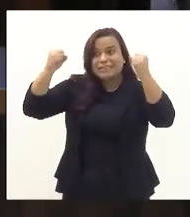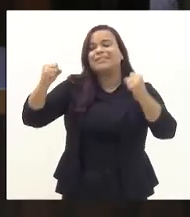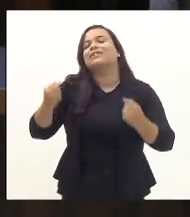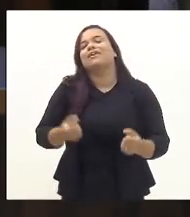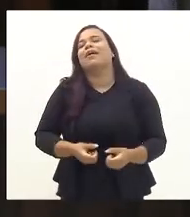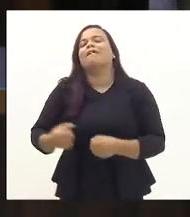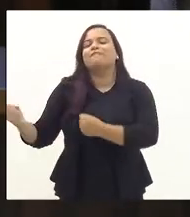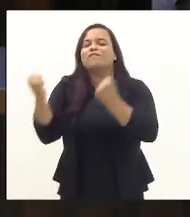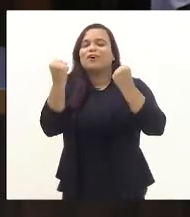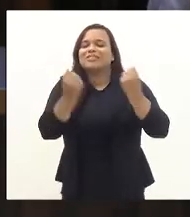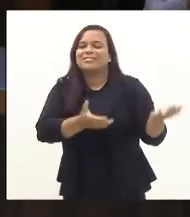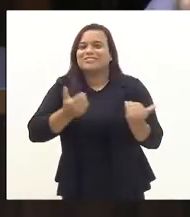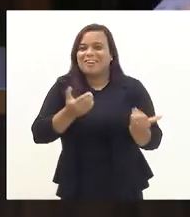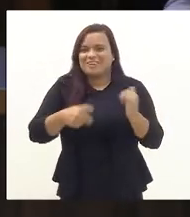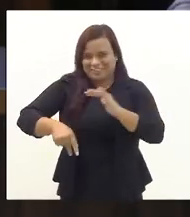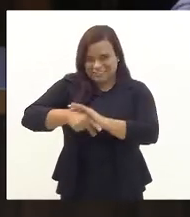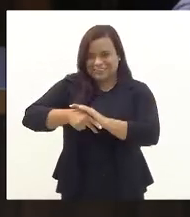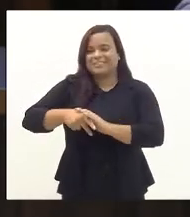torcidas.